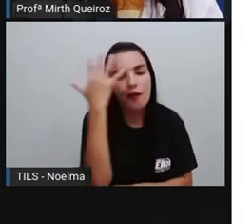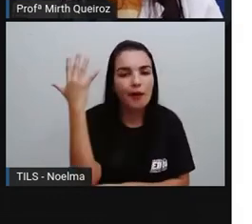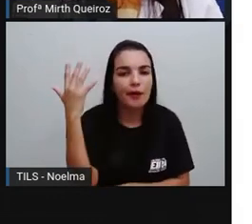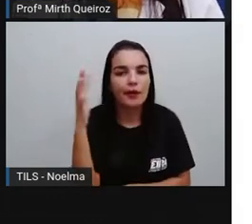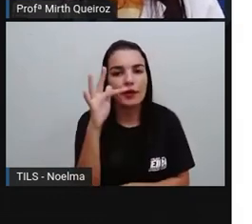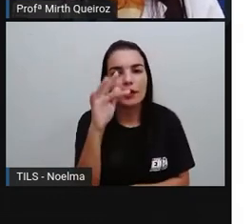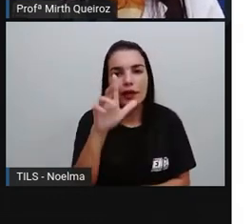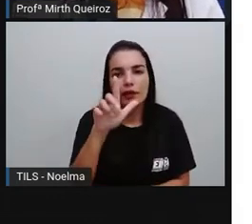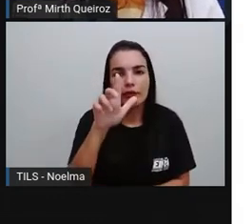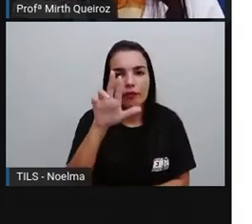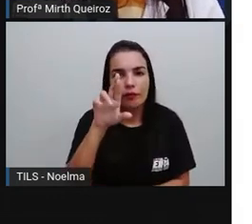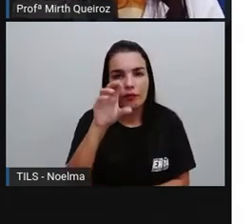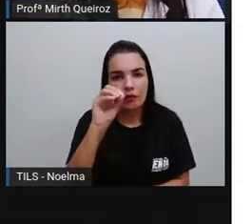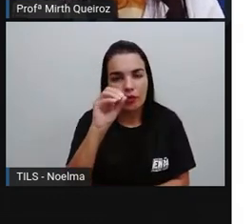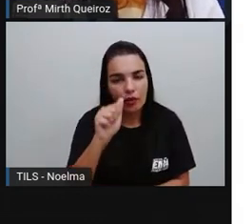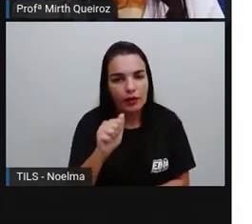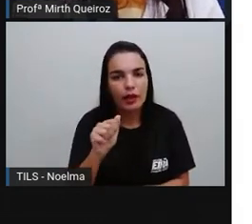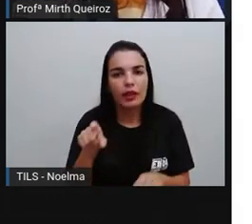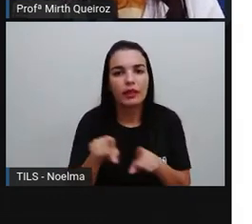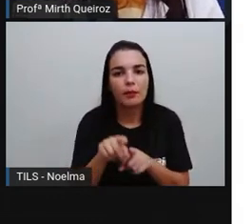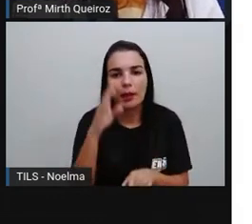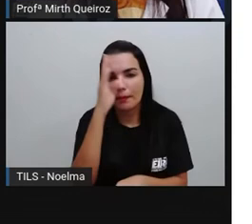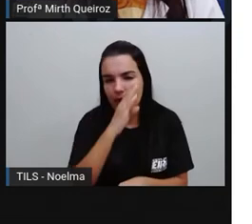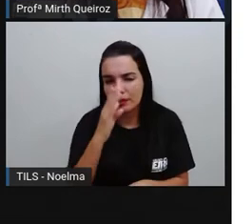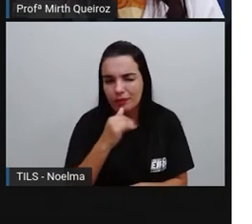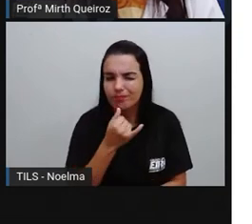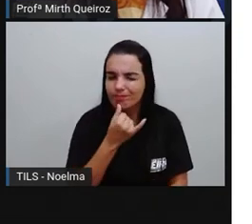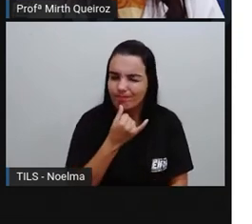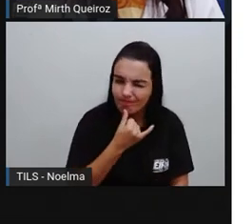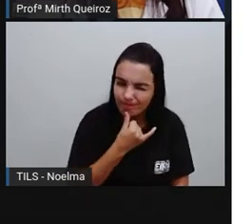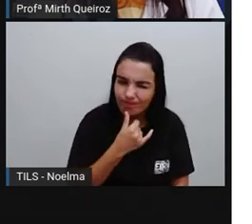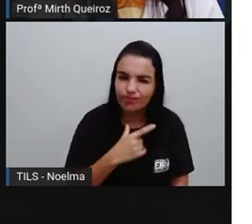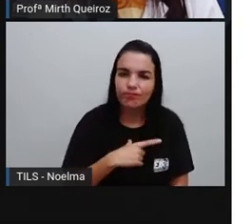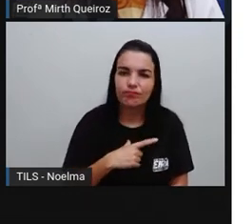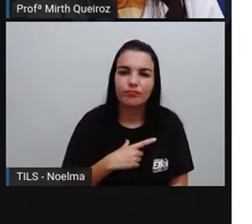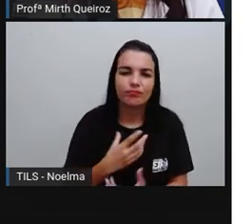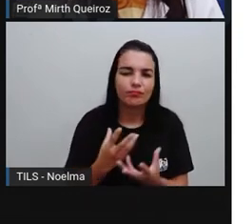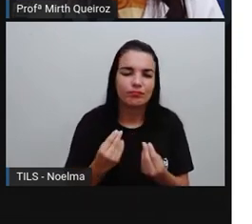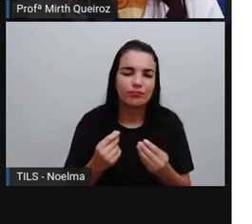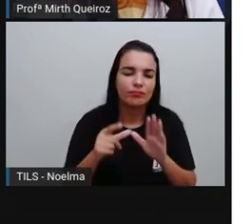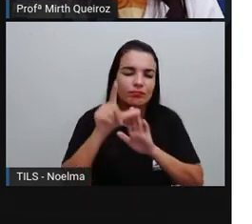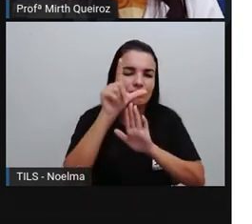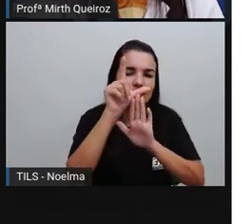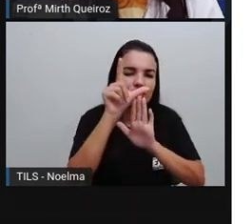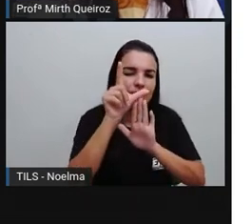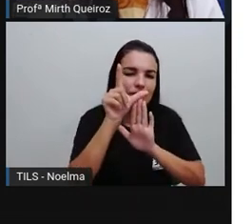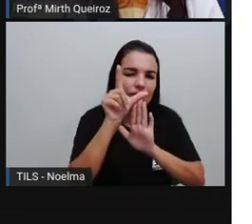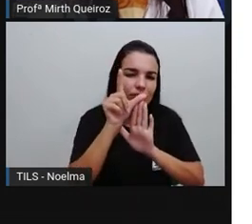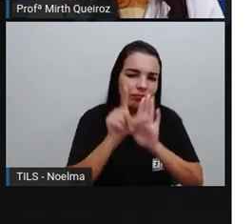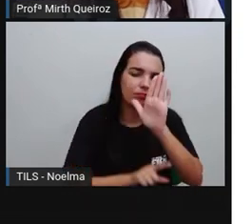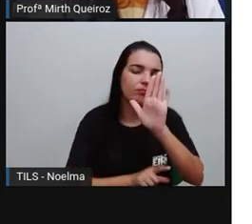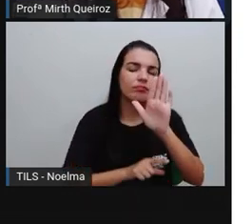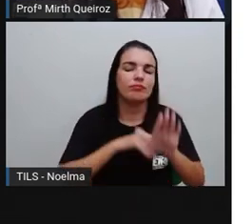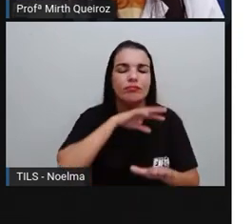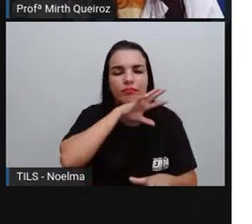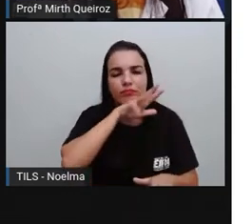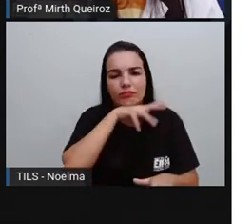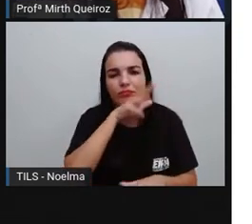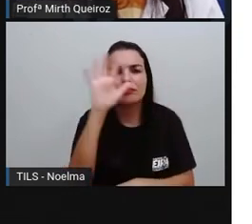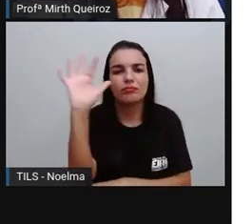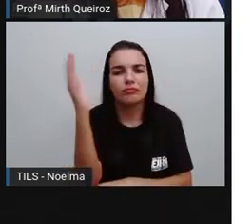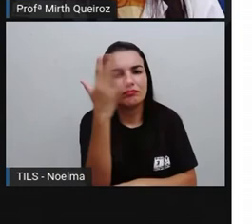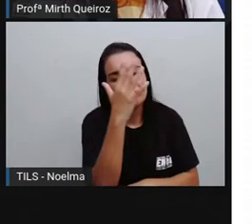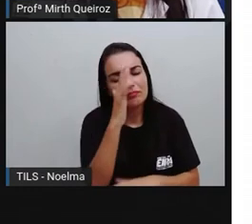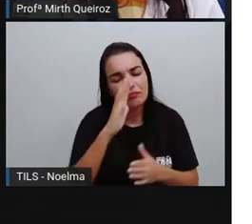né? Brasileira, infelizmente, possuem uma grande lista de espécies que estão ameaçadas em